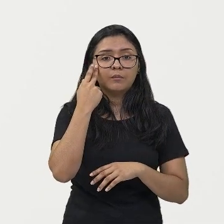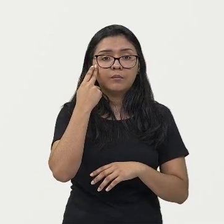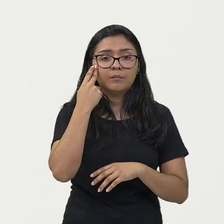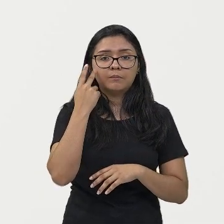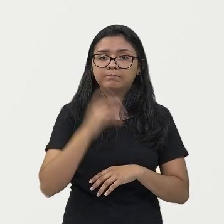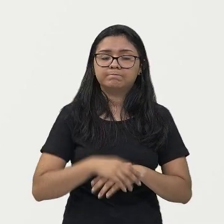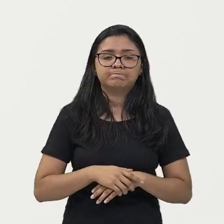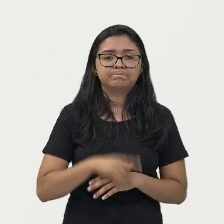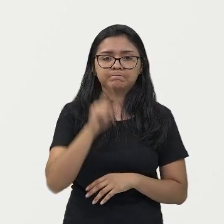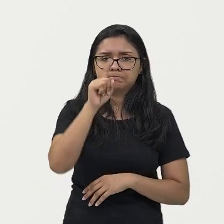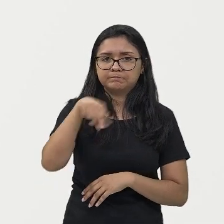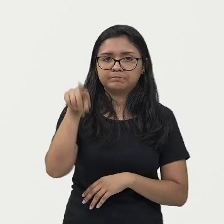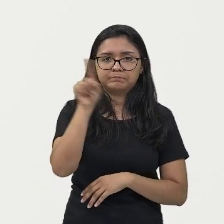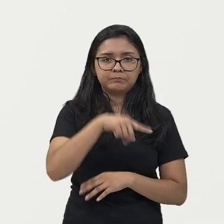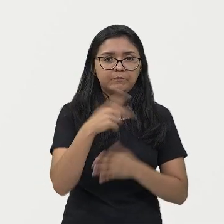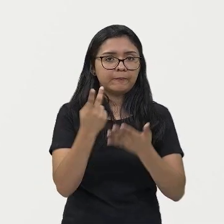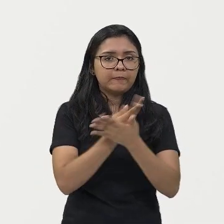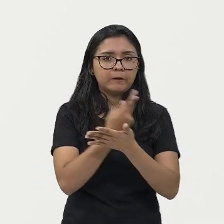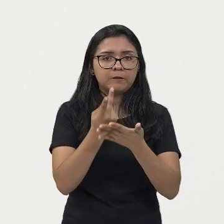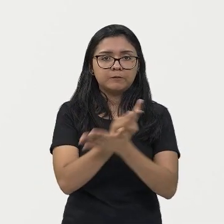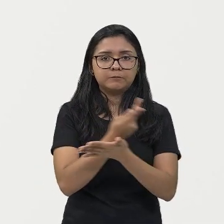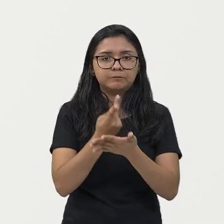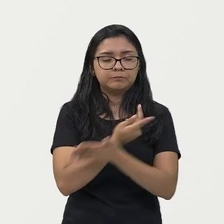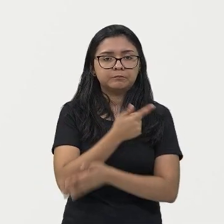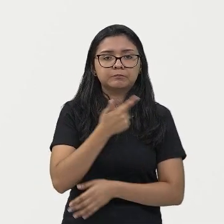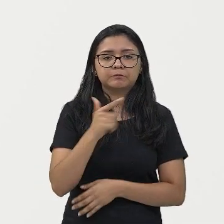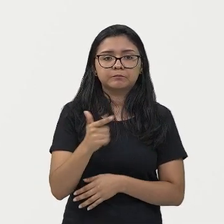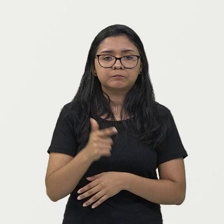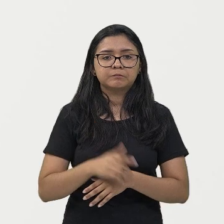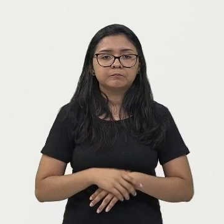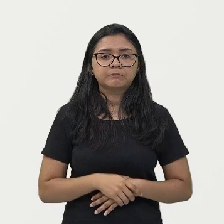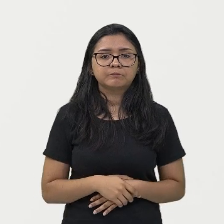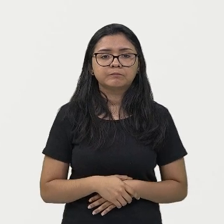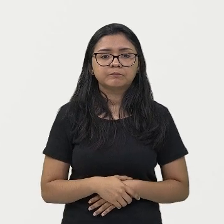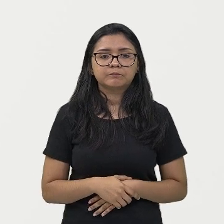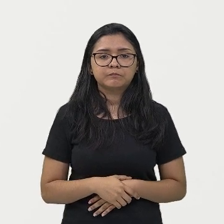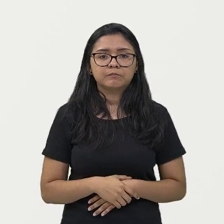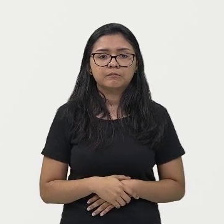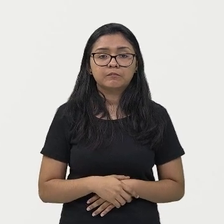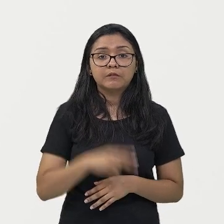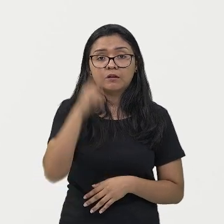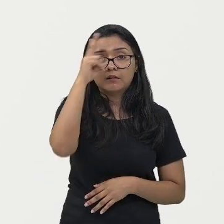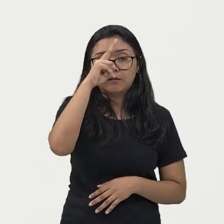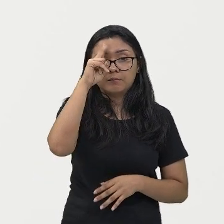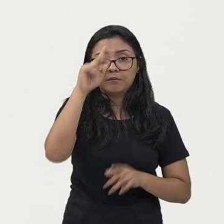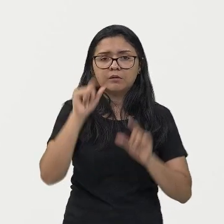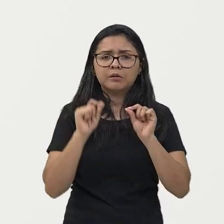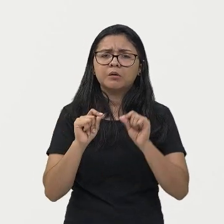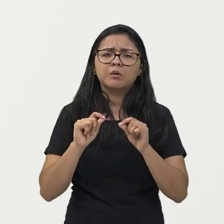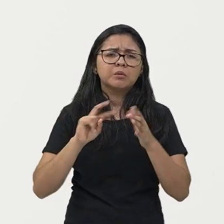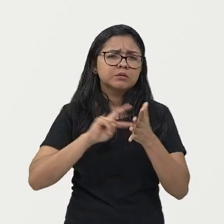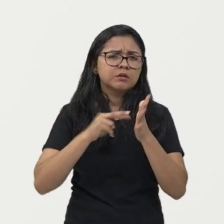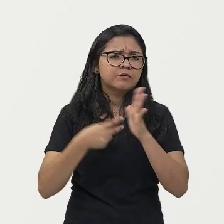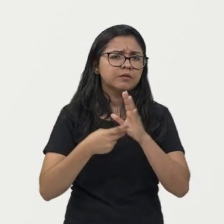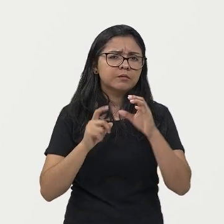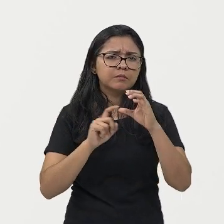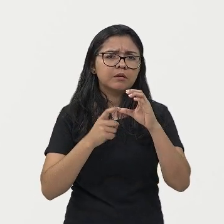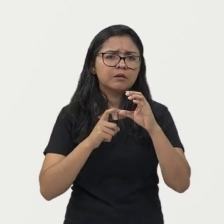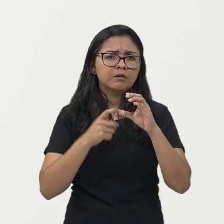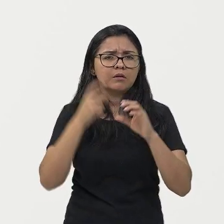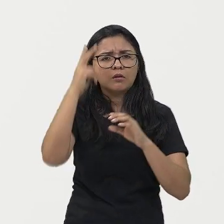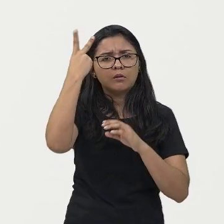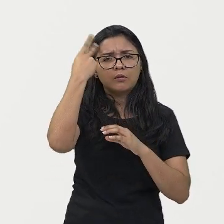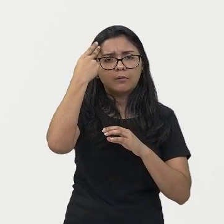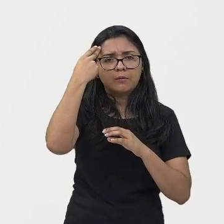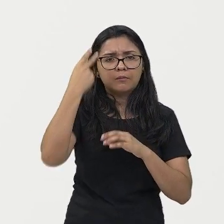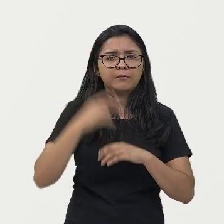Mentira. Está errado. Não tem, né? Só lembrando, o que é uma cadeia carbônica